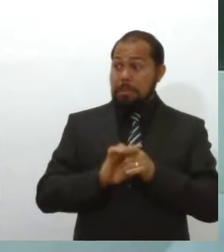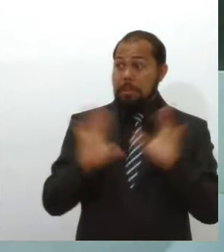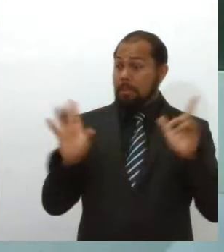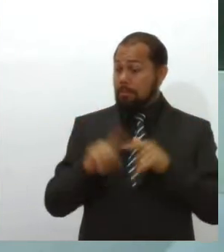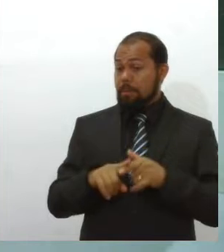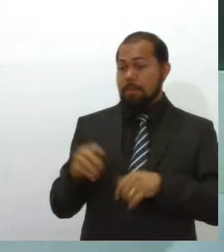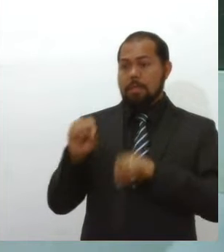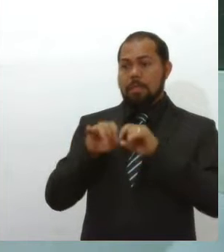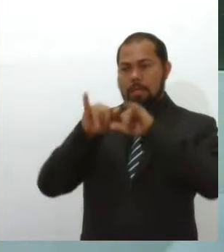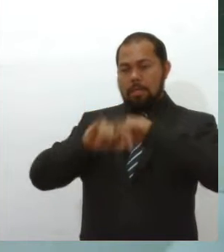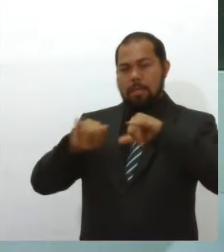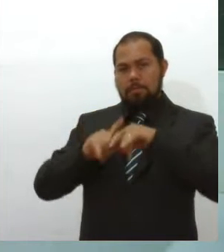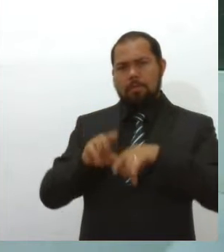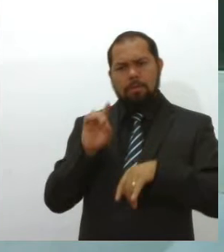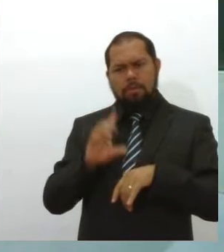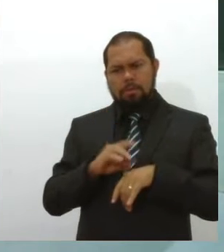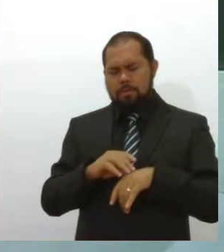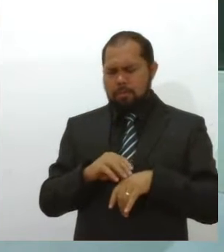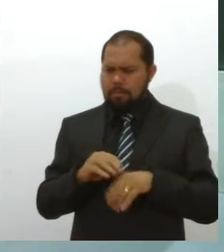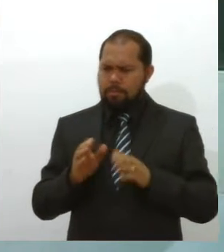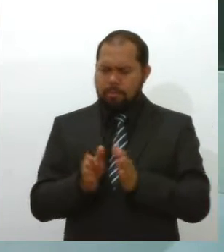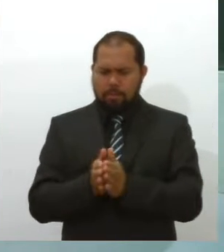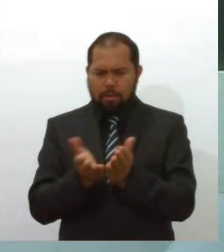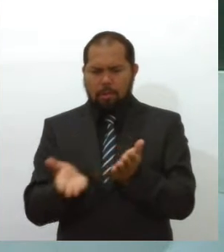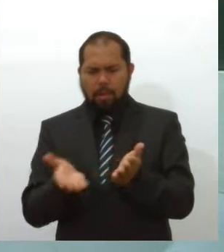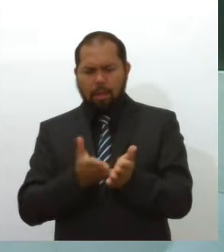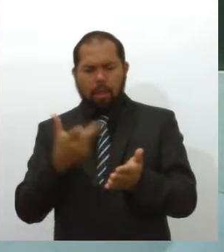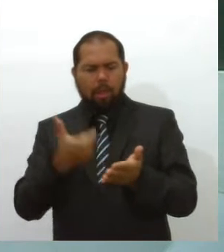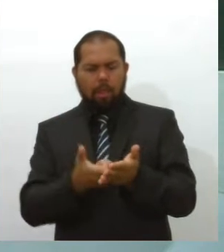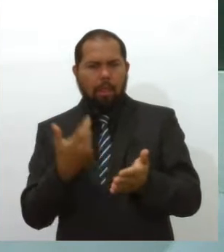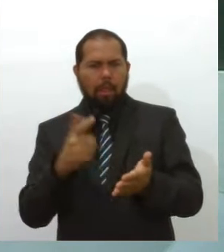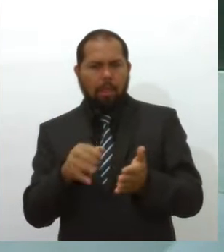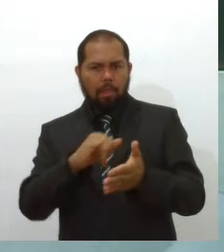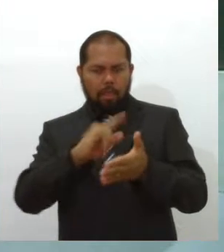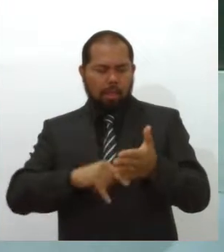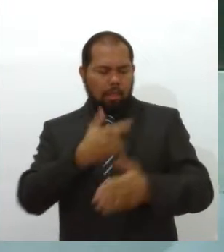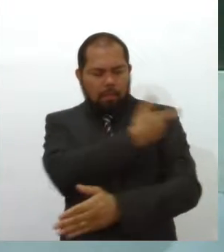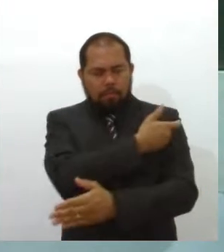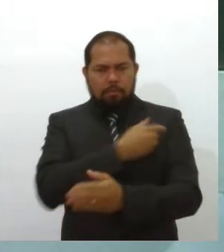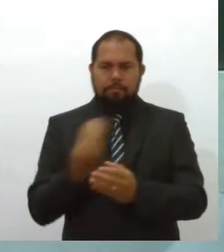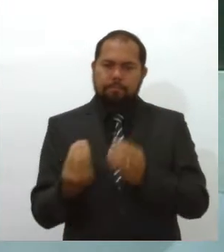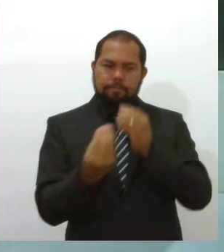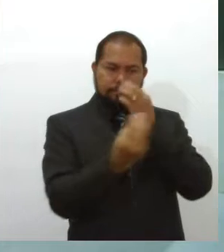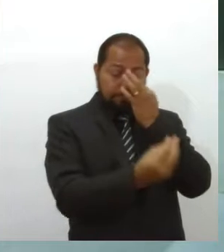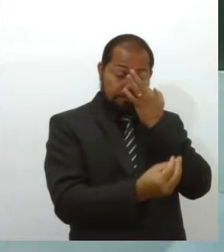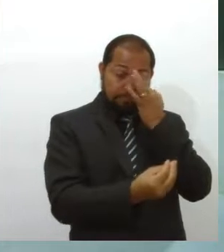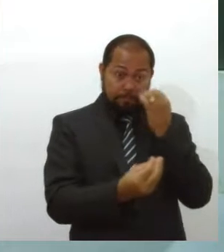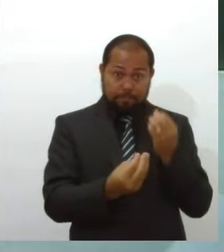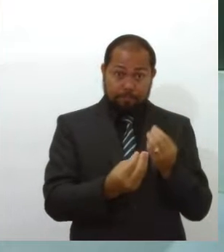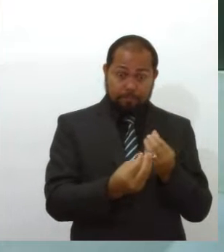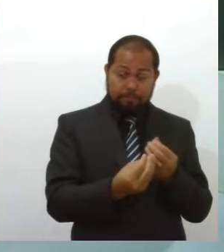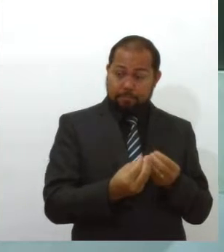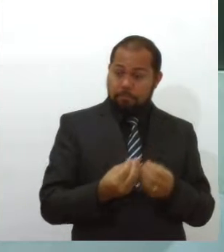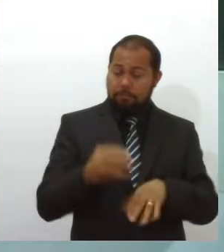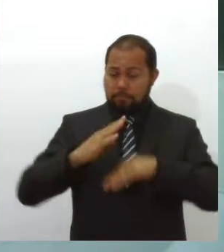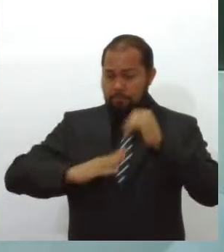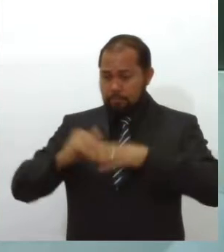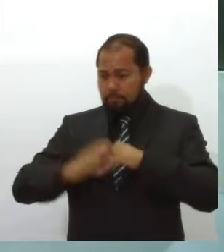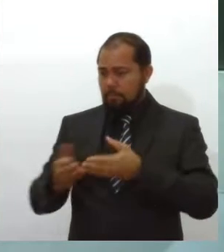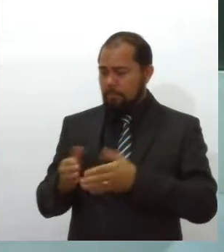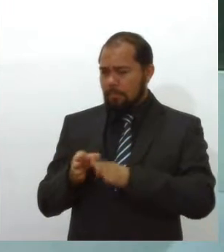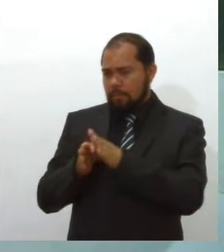muitas vezes, né, a caderneta de vacinação até um posto próximo de casa, que os profissionais eles estão lá para nos orientar e ver